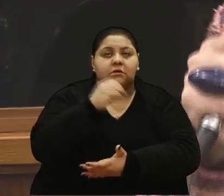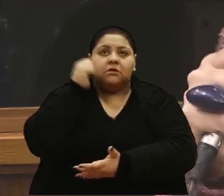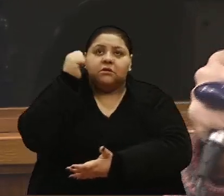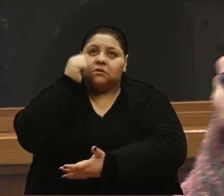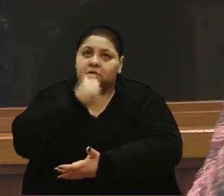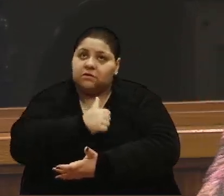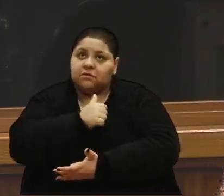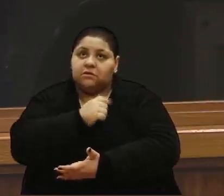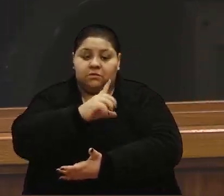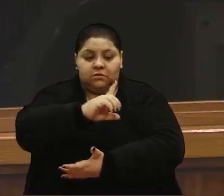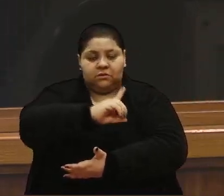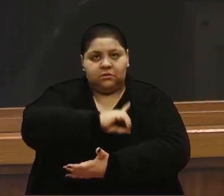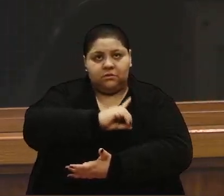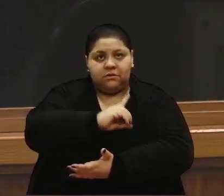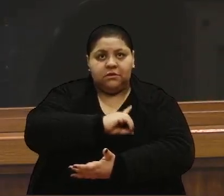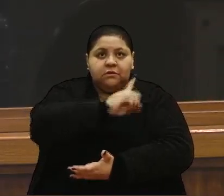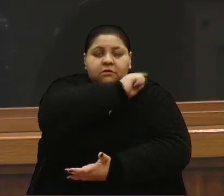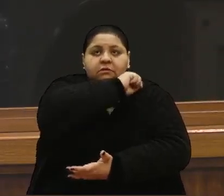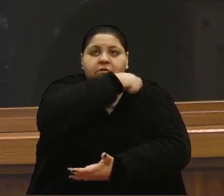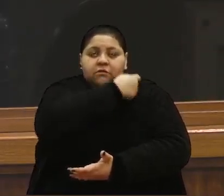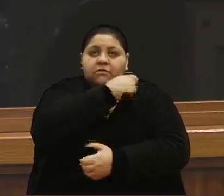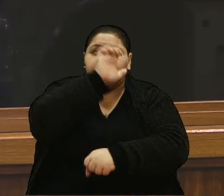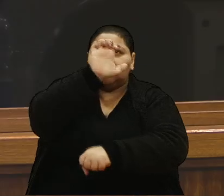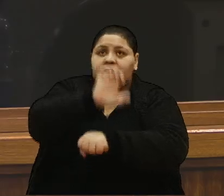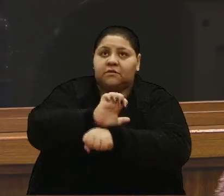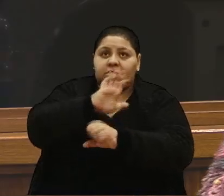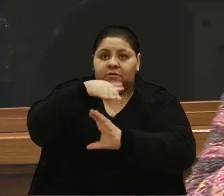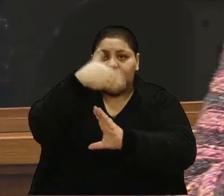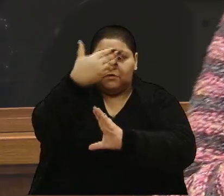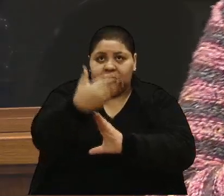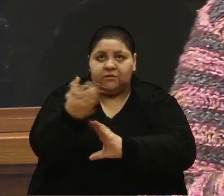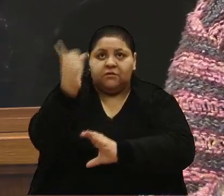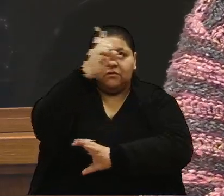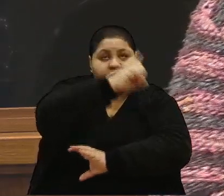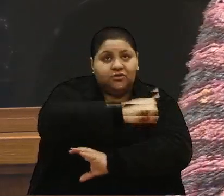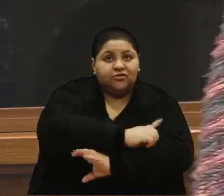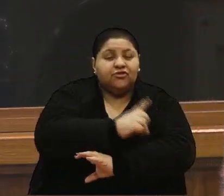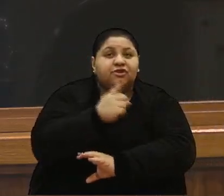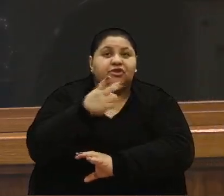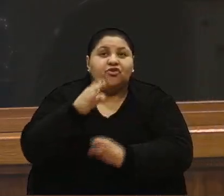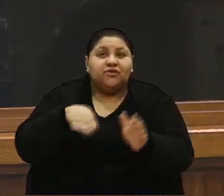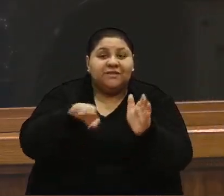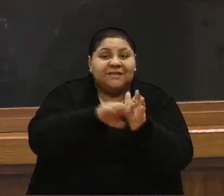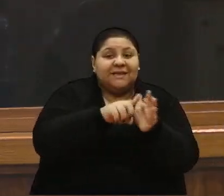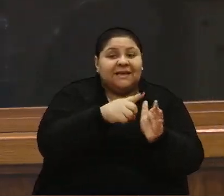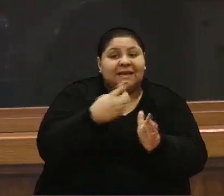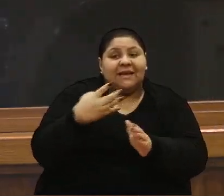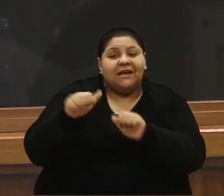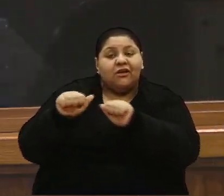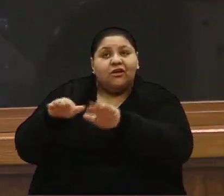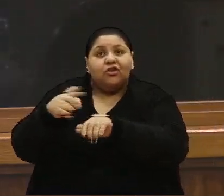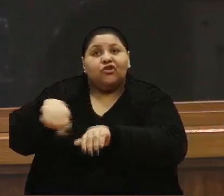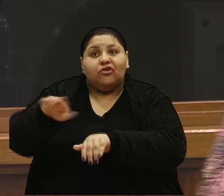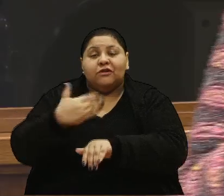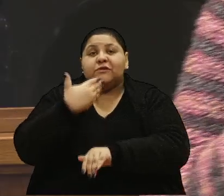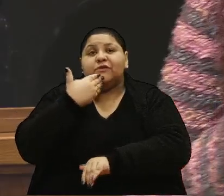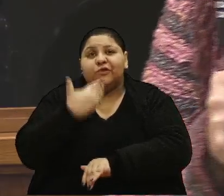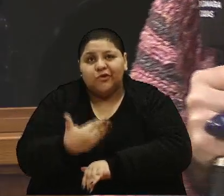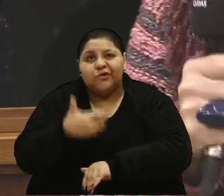são delegadas para a Conferência Estadual agora no próximo dia 12, 13 e 14, e nós estamos peleando para